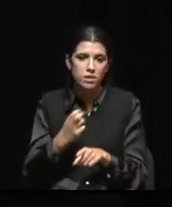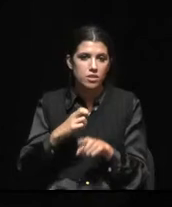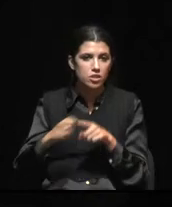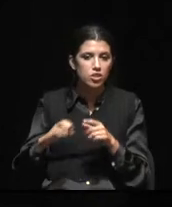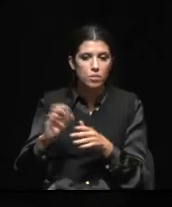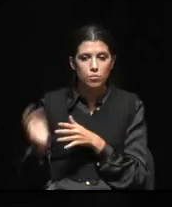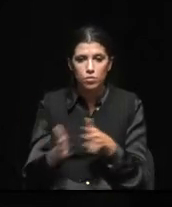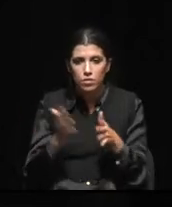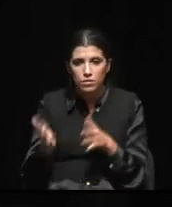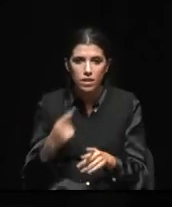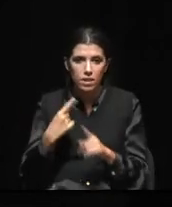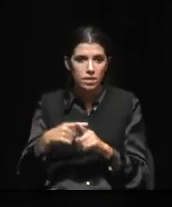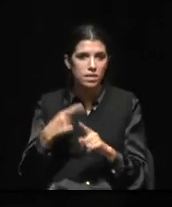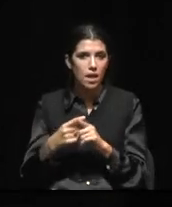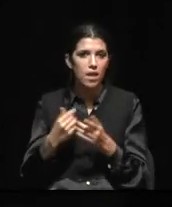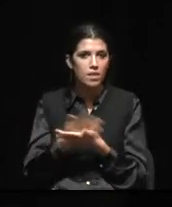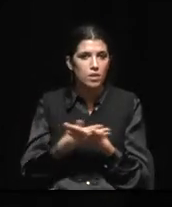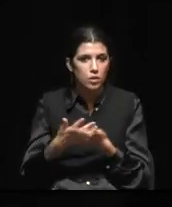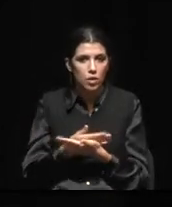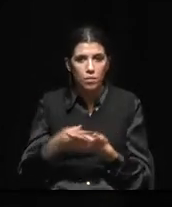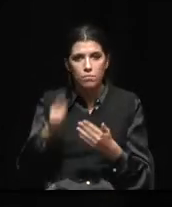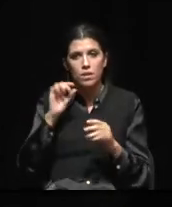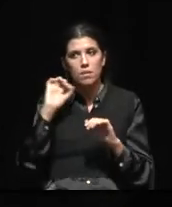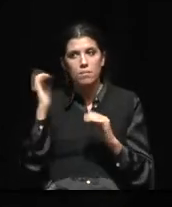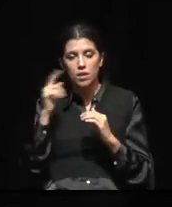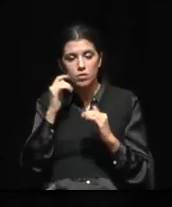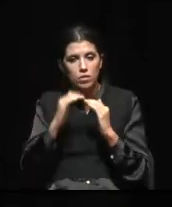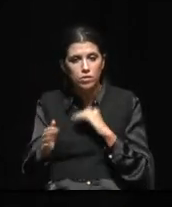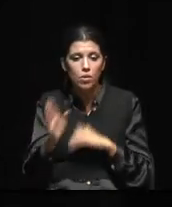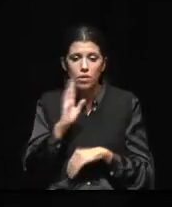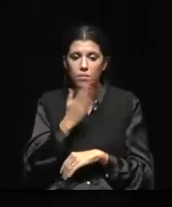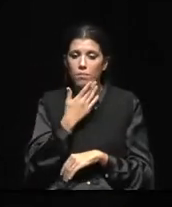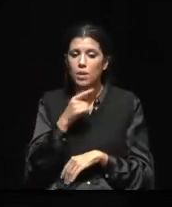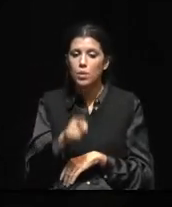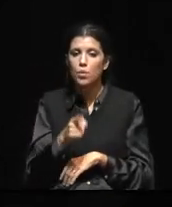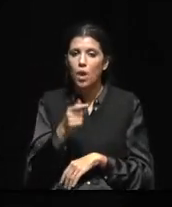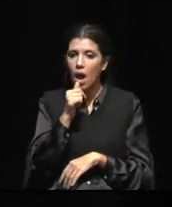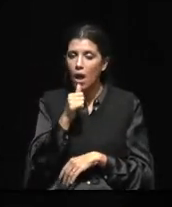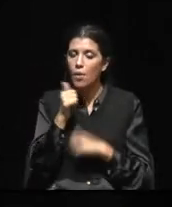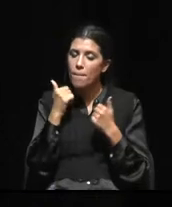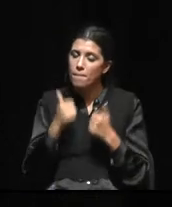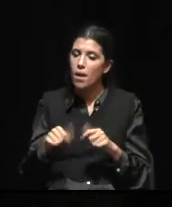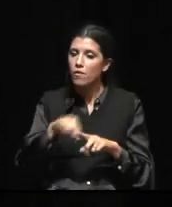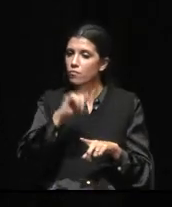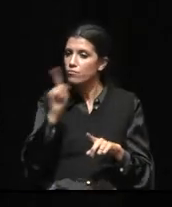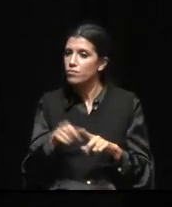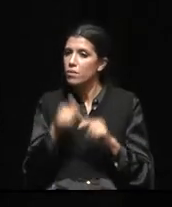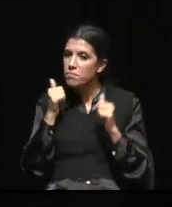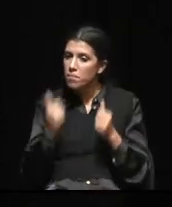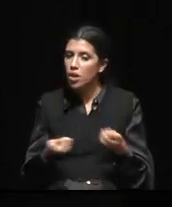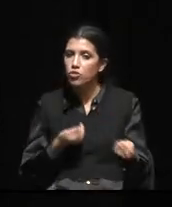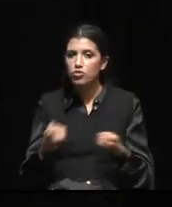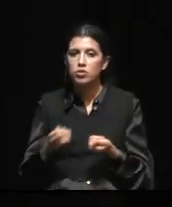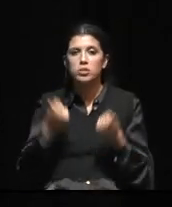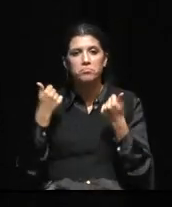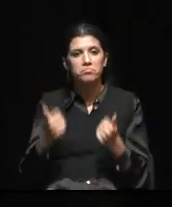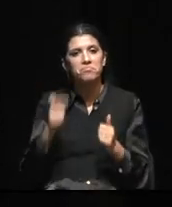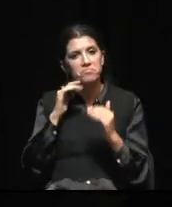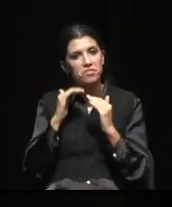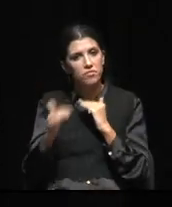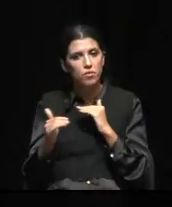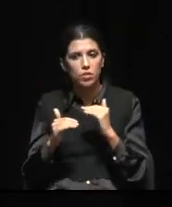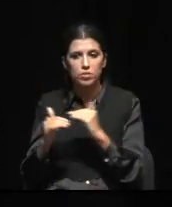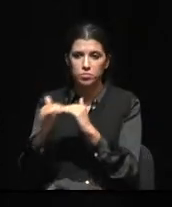produtividade económica e a sustentabilidade ambiental dependem de um ciclo de água que funcione bem e seja gerido de forma sustentável e